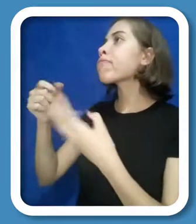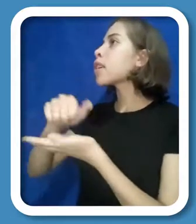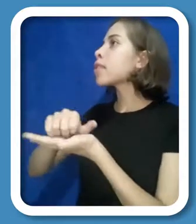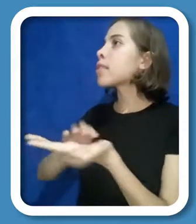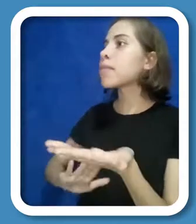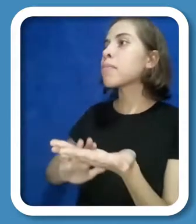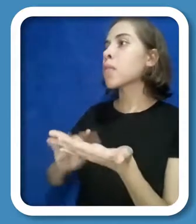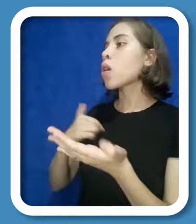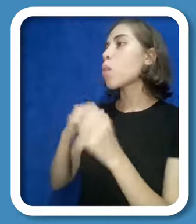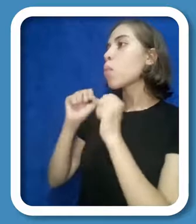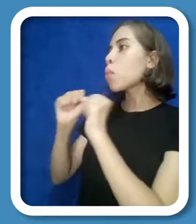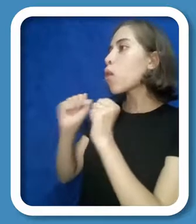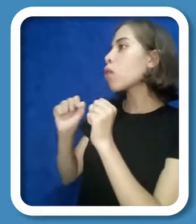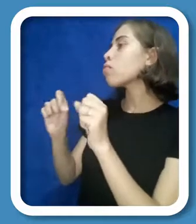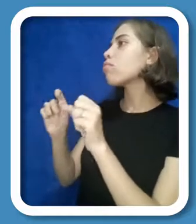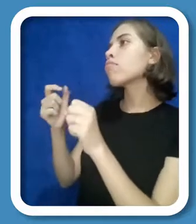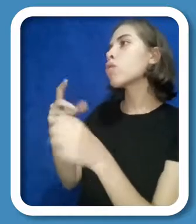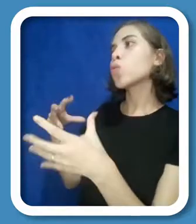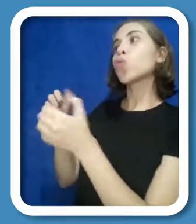que eu posso fazer parte também.